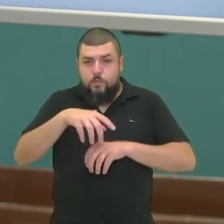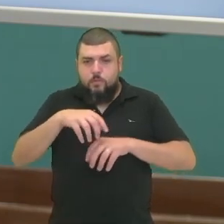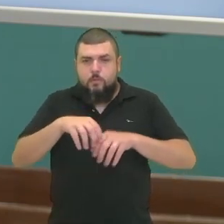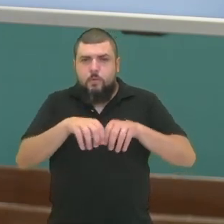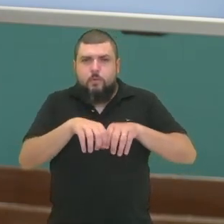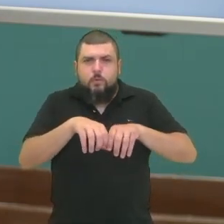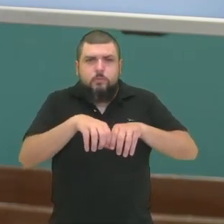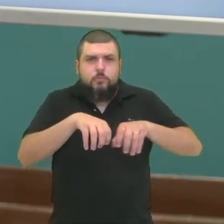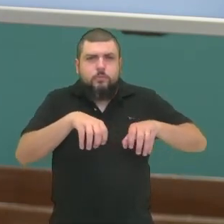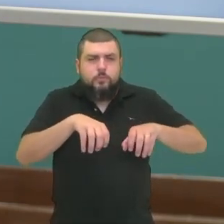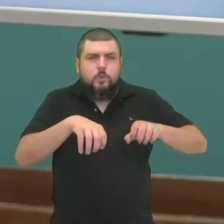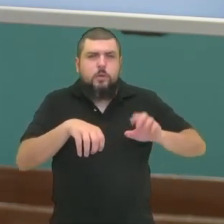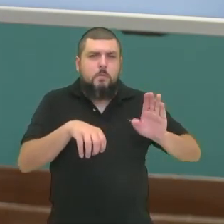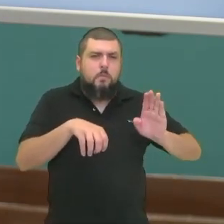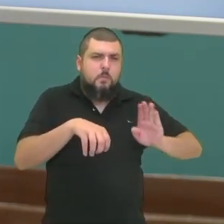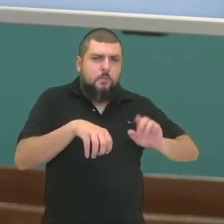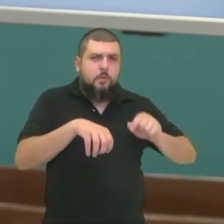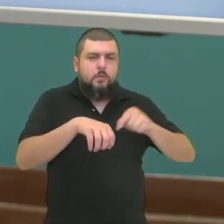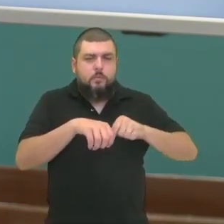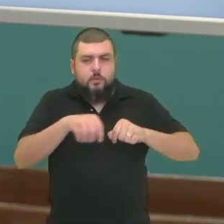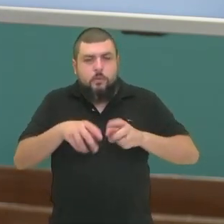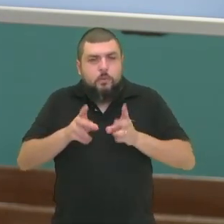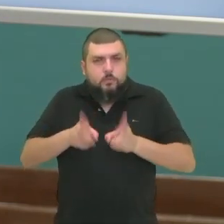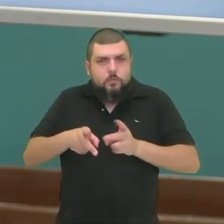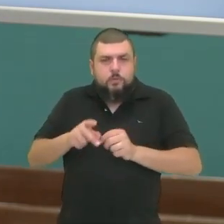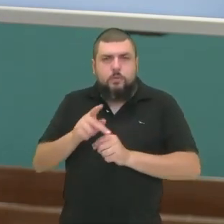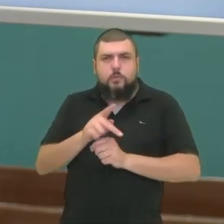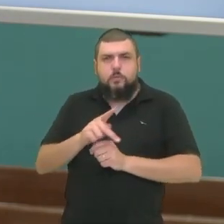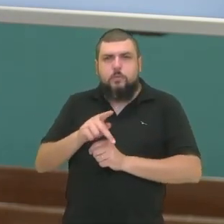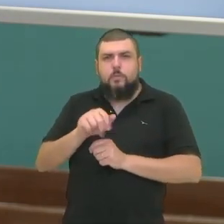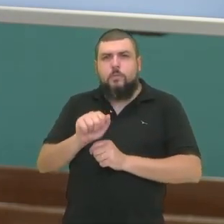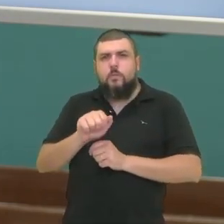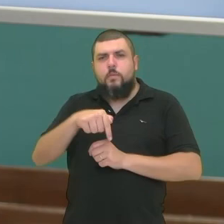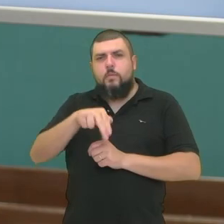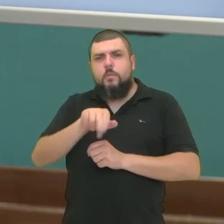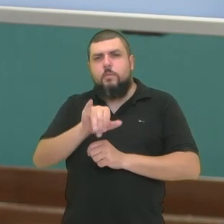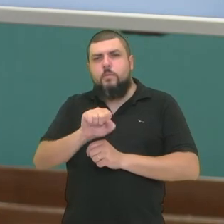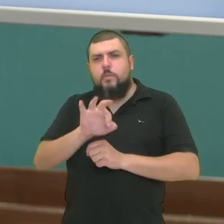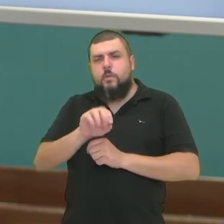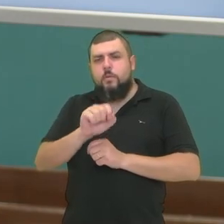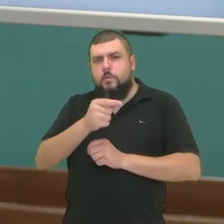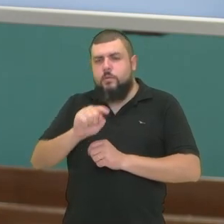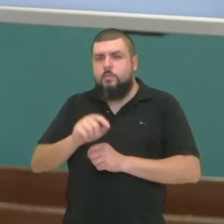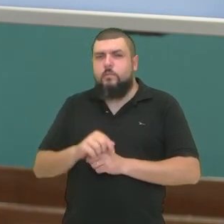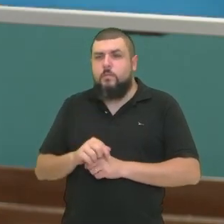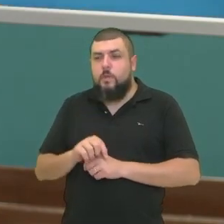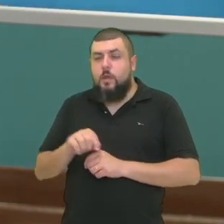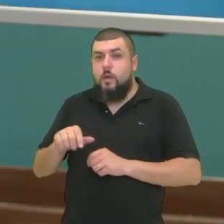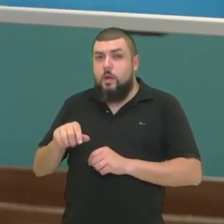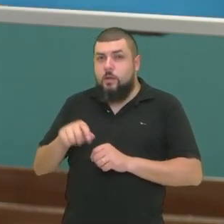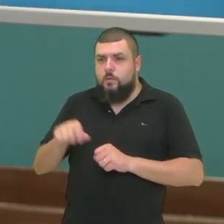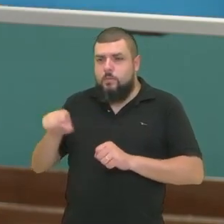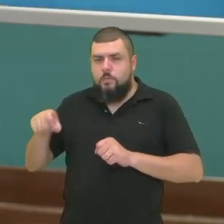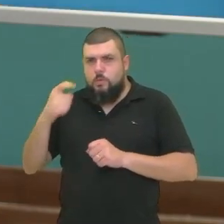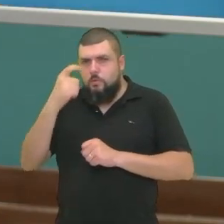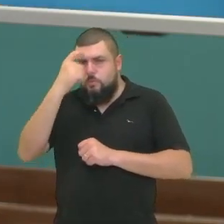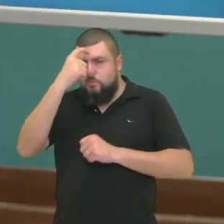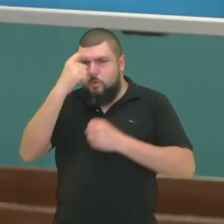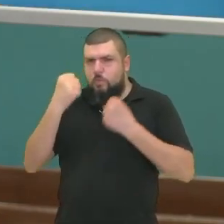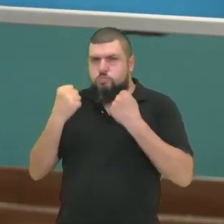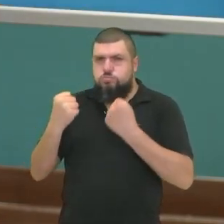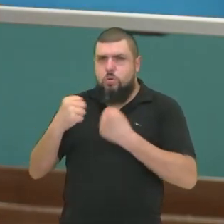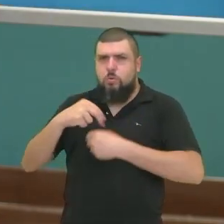na parte frontal permanece no Paquistão Paquistão e Índia são potências nucleares que dividem o território da